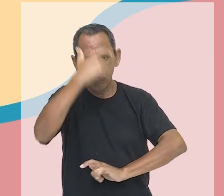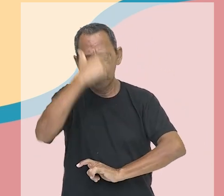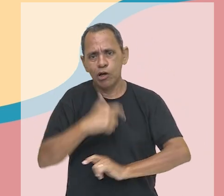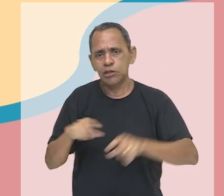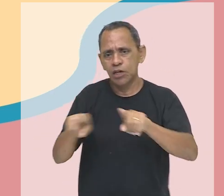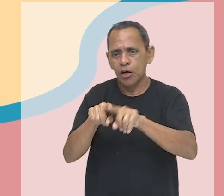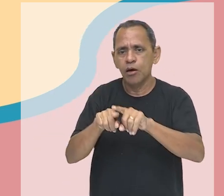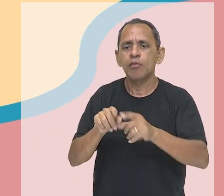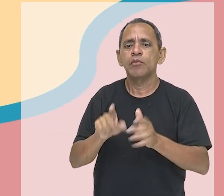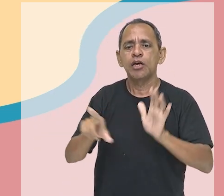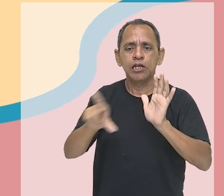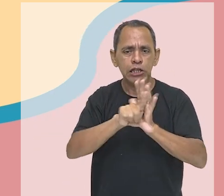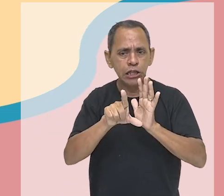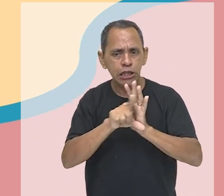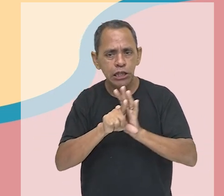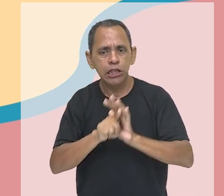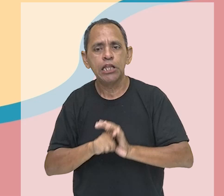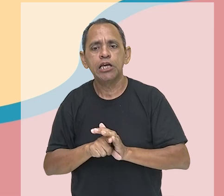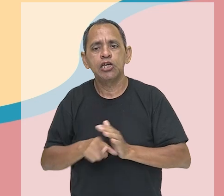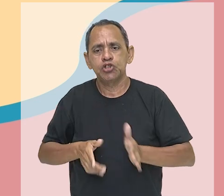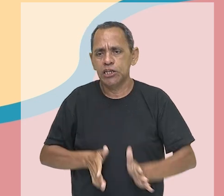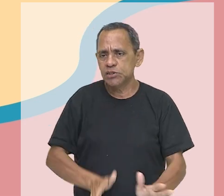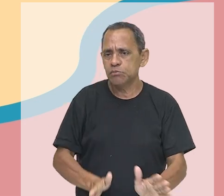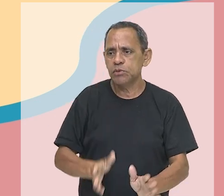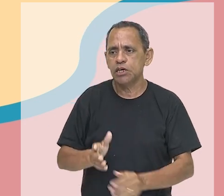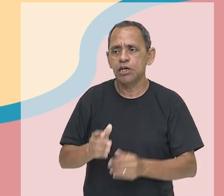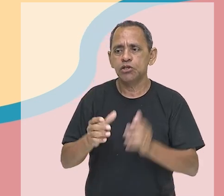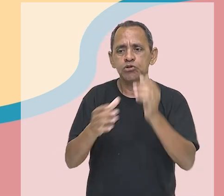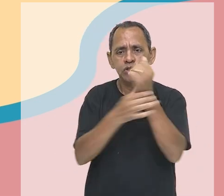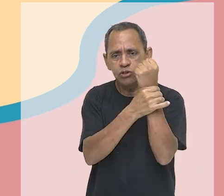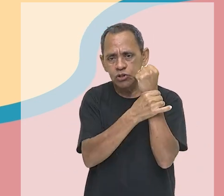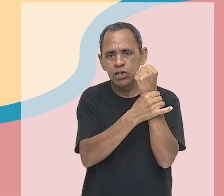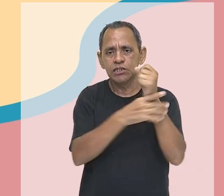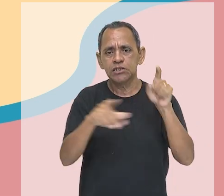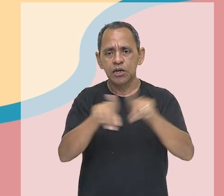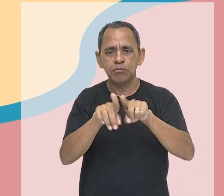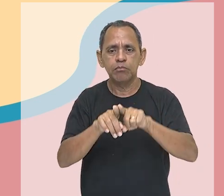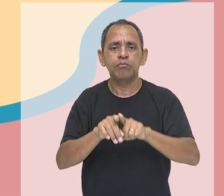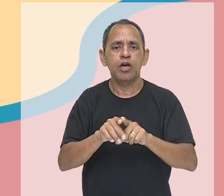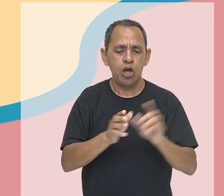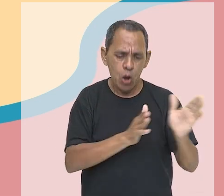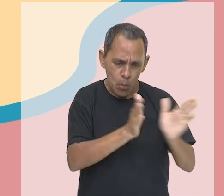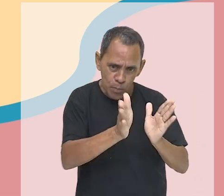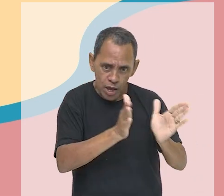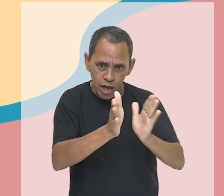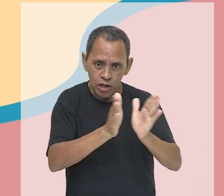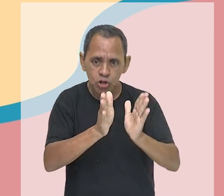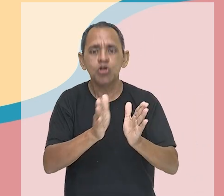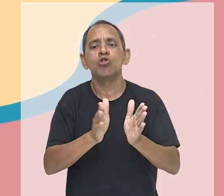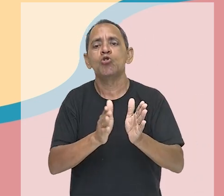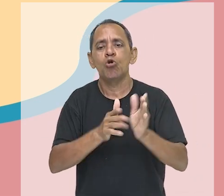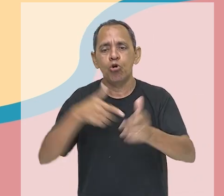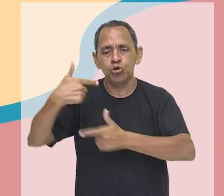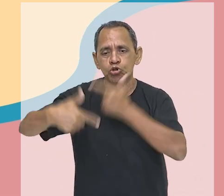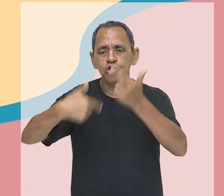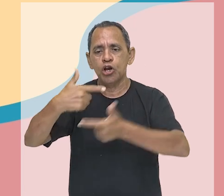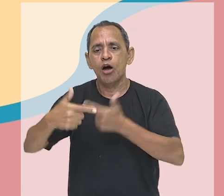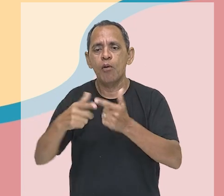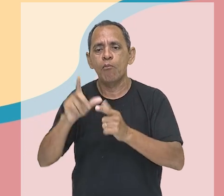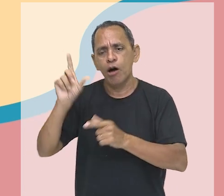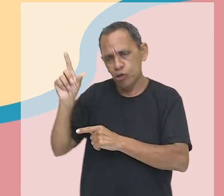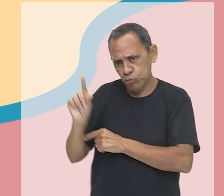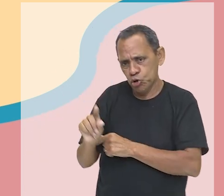licenças maternidade e paternidade e jornadas de trabalho mais curtas. O trabalho é visto como um meio de